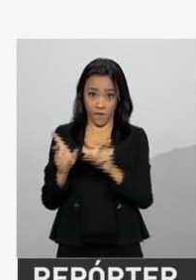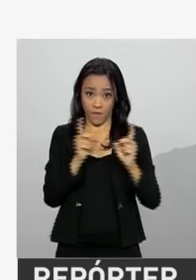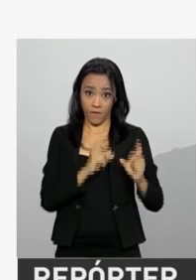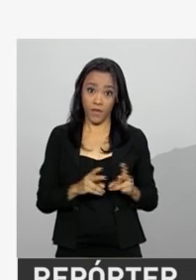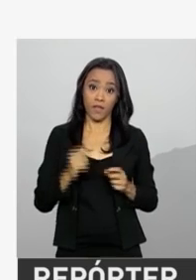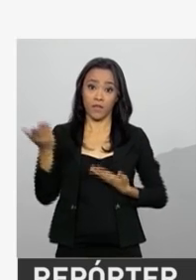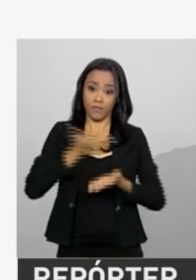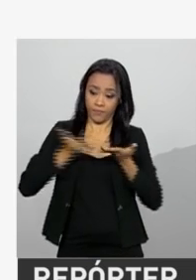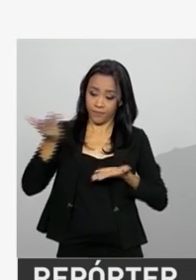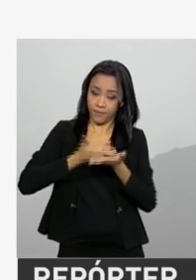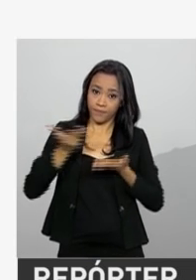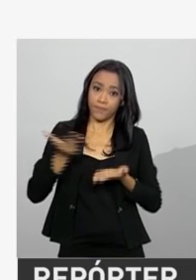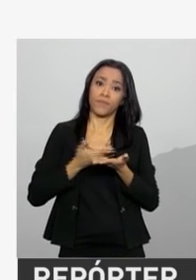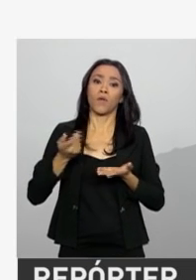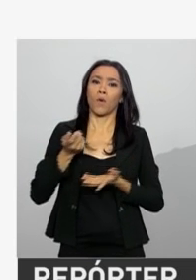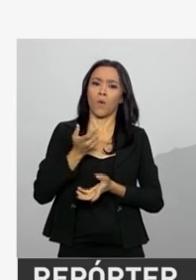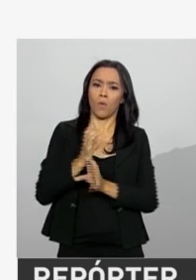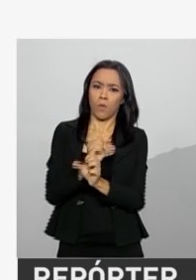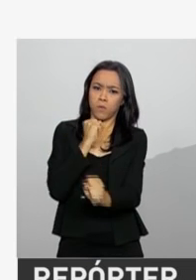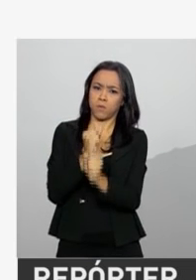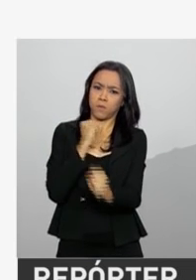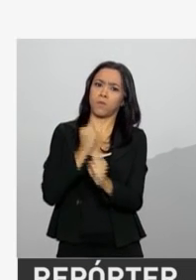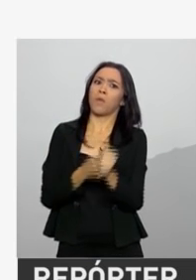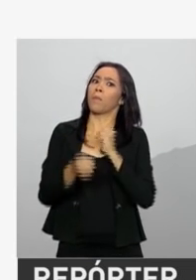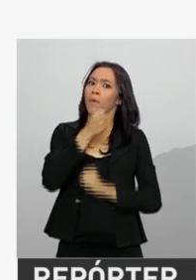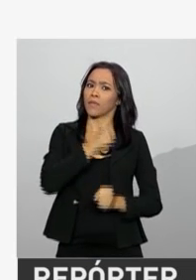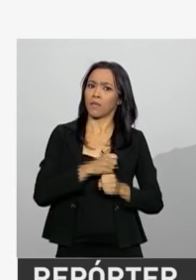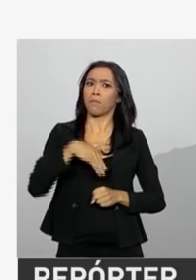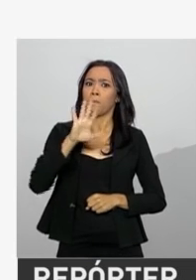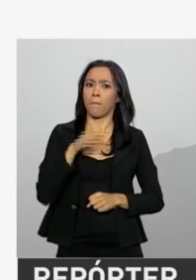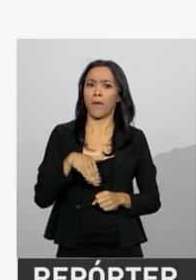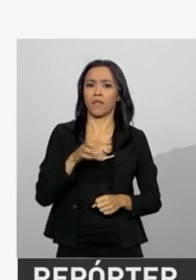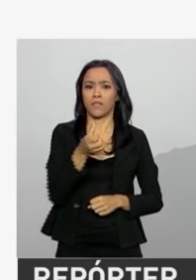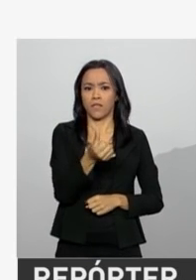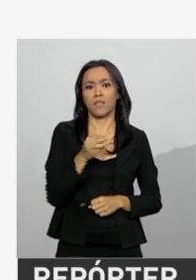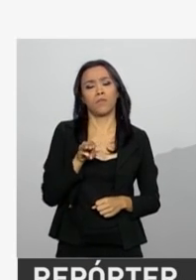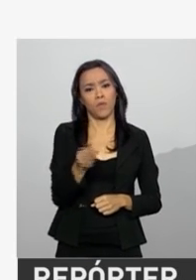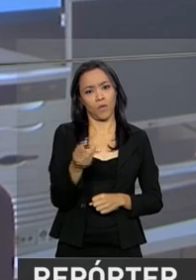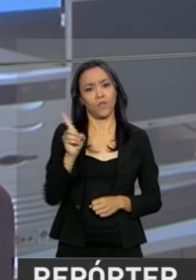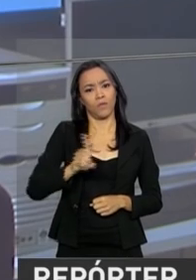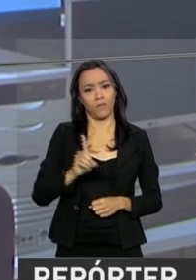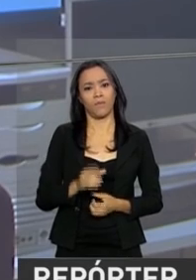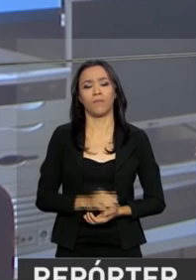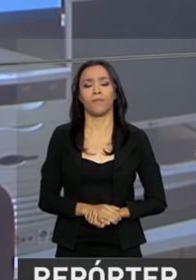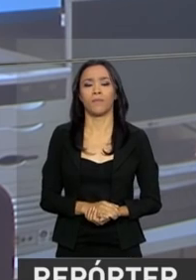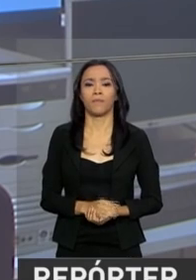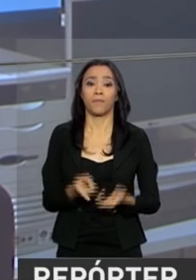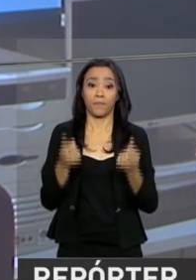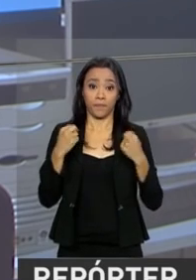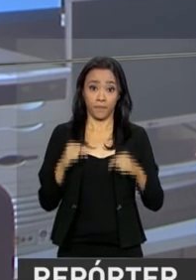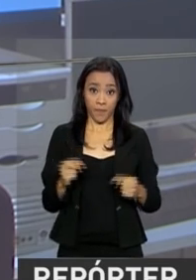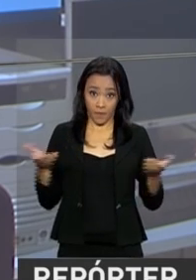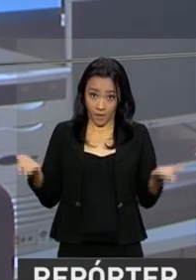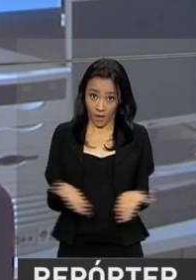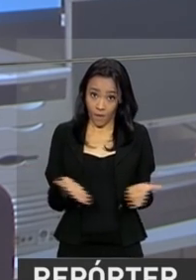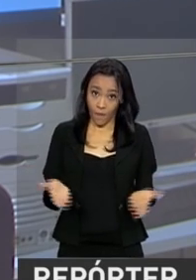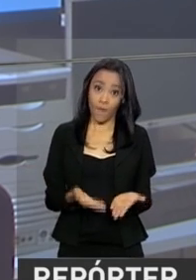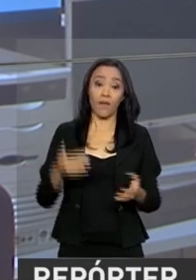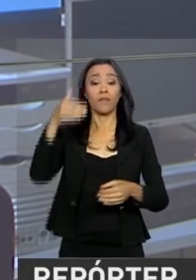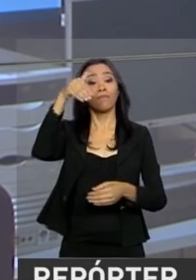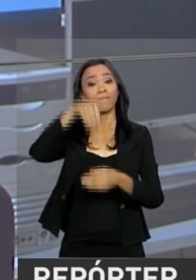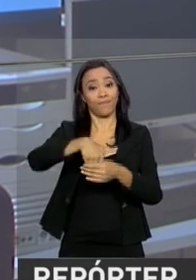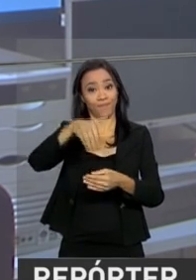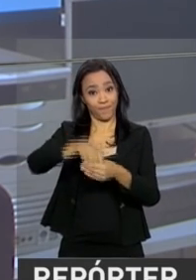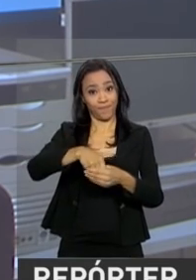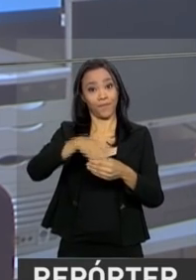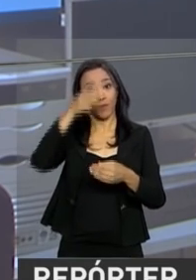Brasil e Timor Leste movimentou no ano passado mais de 6 Milhões de Dólares Vamos falar agora de eleições